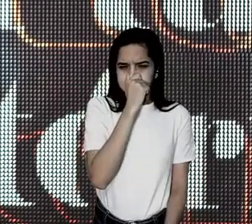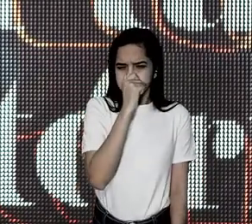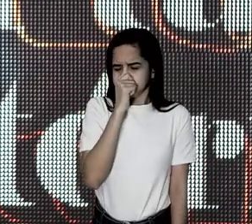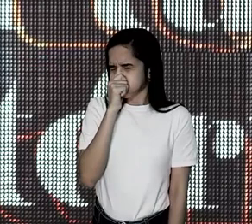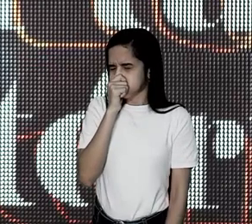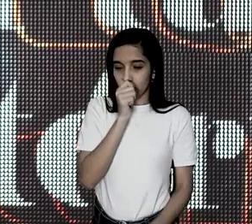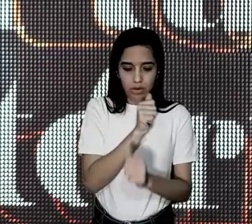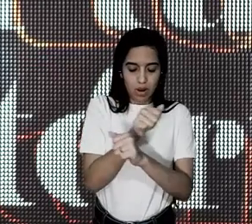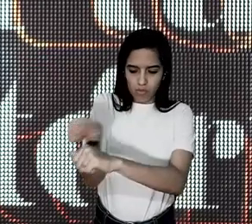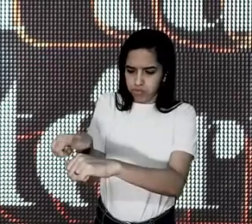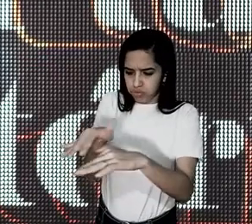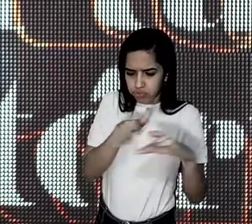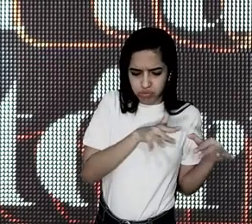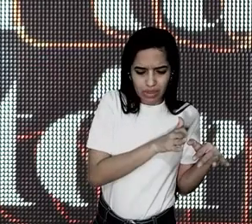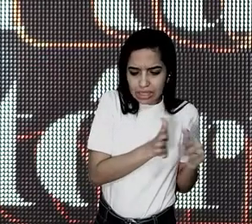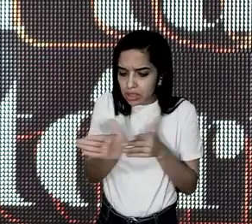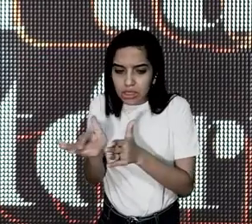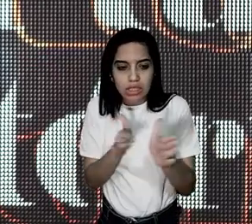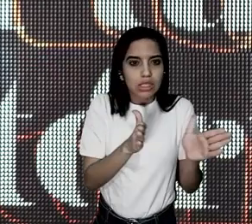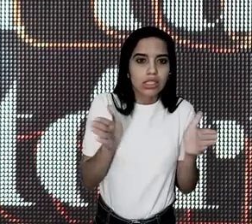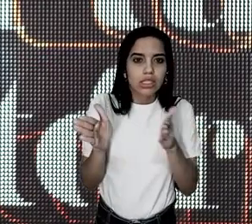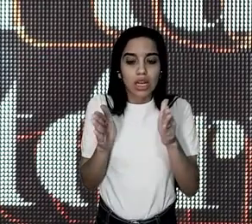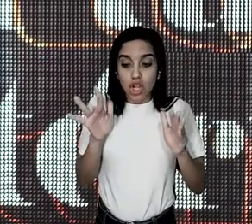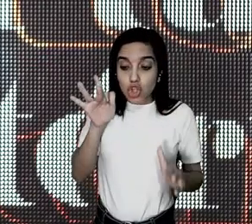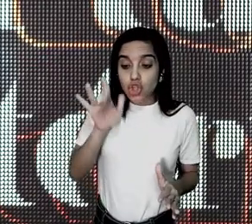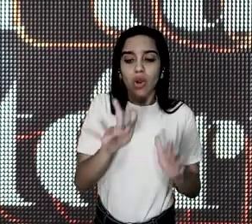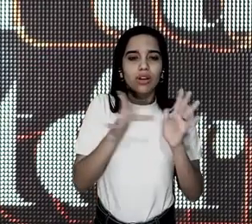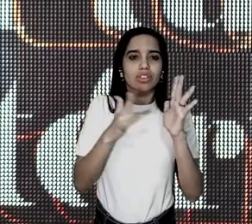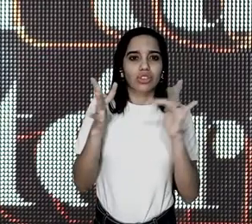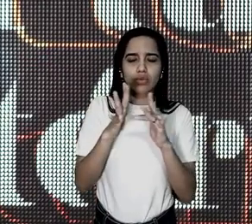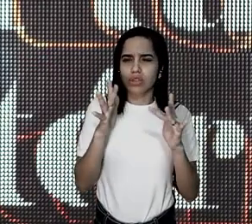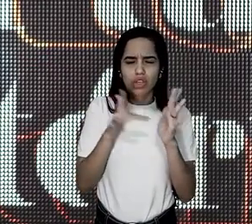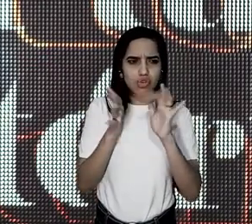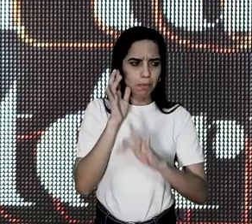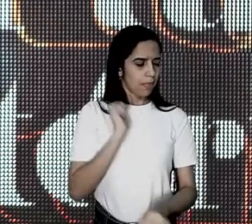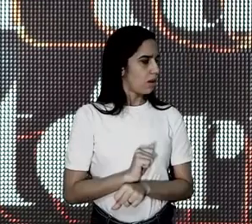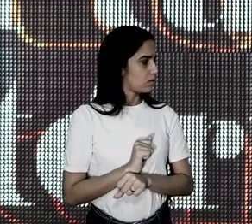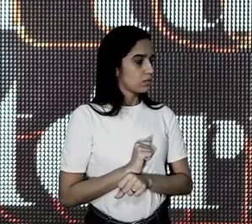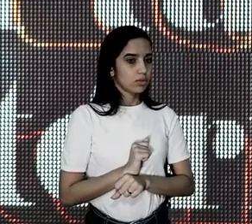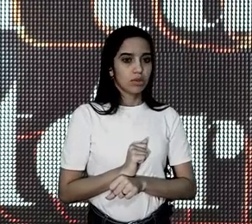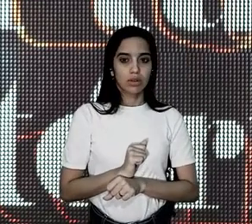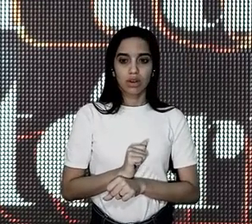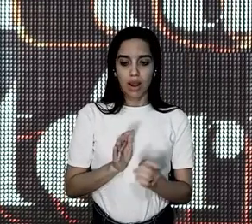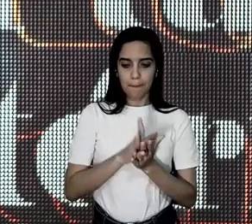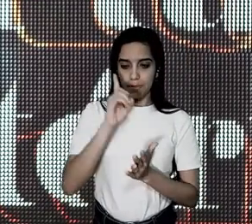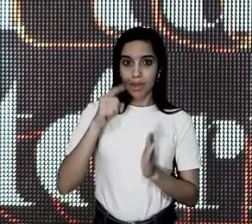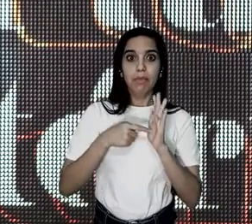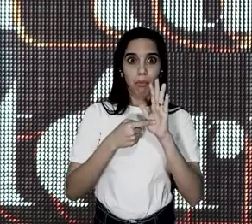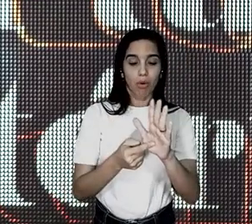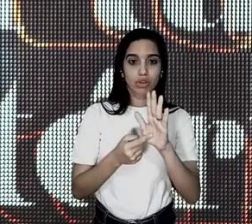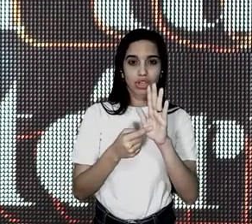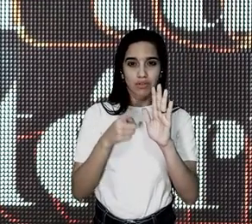ela toca na orla do manto de Jesus. Imediatamente Jesus parou. E a Bíblia diz que